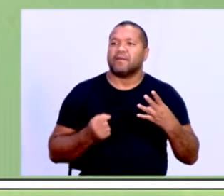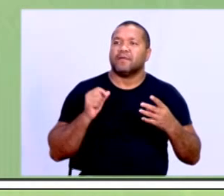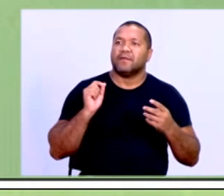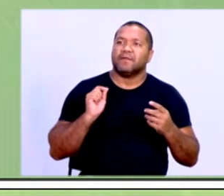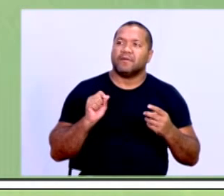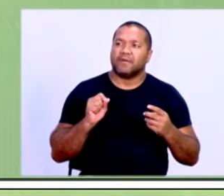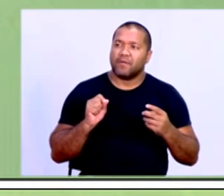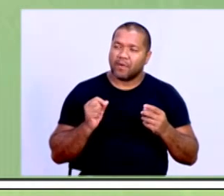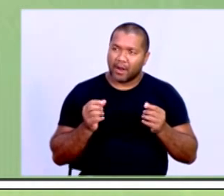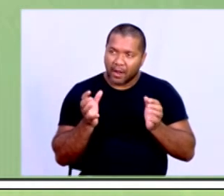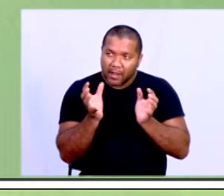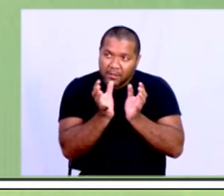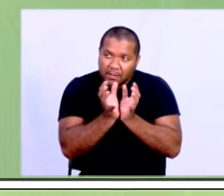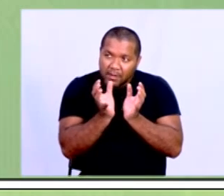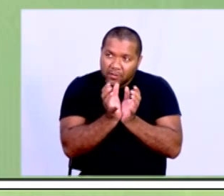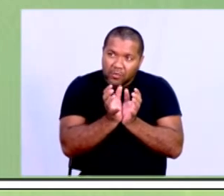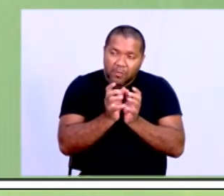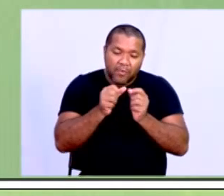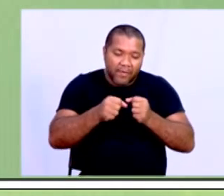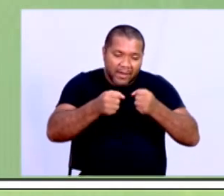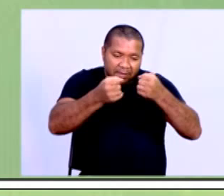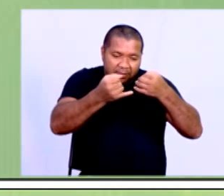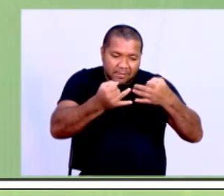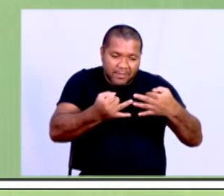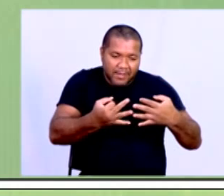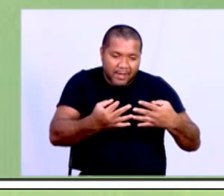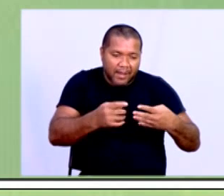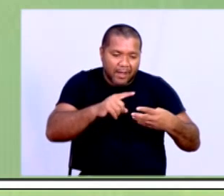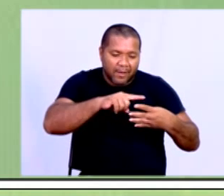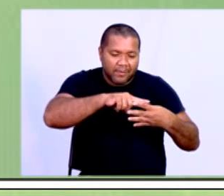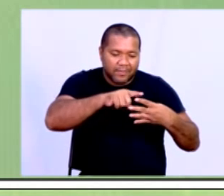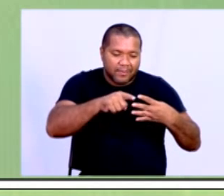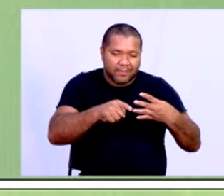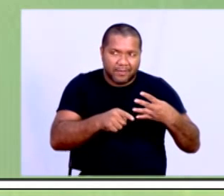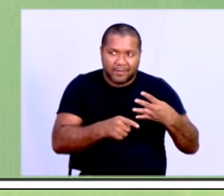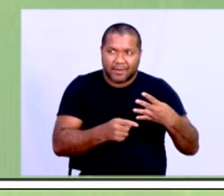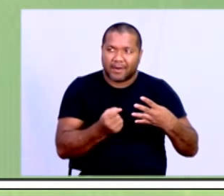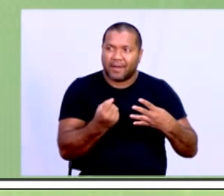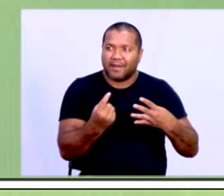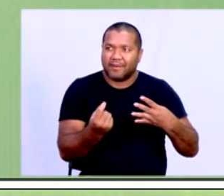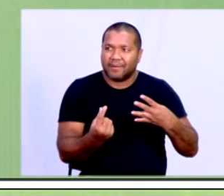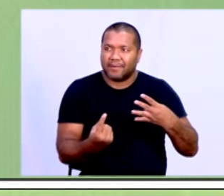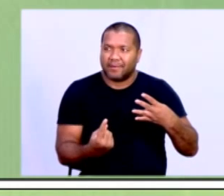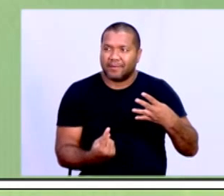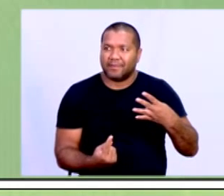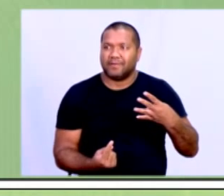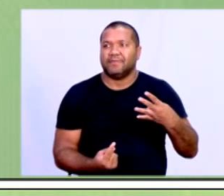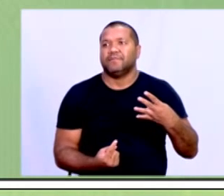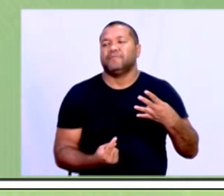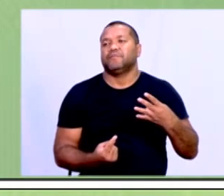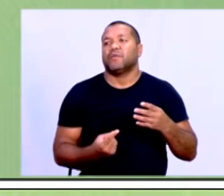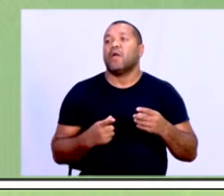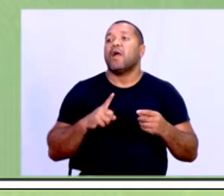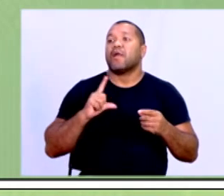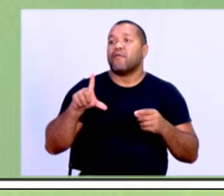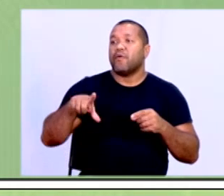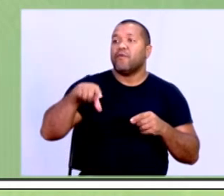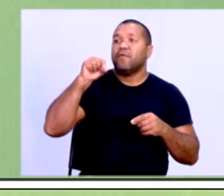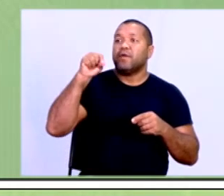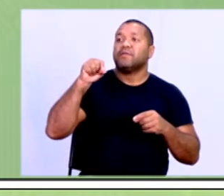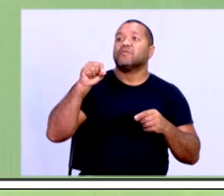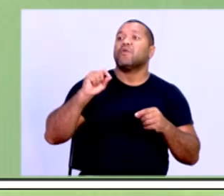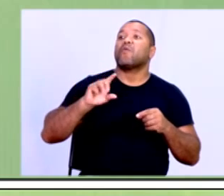seja, além daquelas funcionalidades que já foram feitas, foi feita a escolha qual